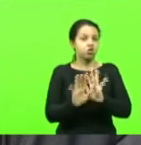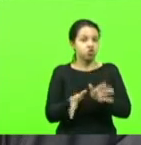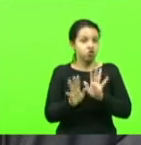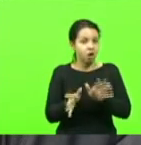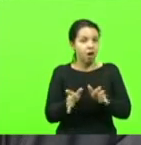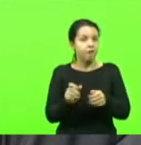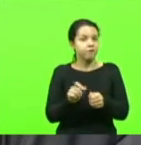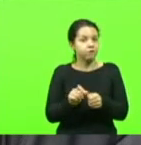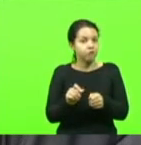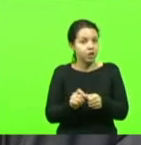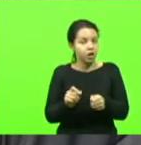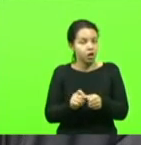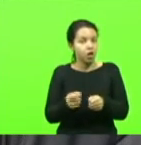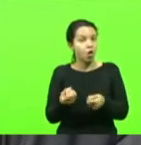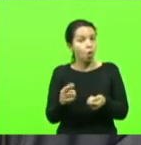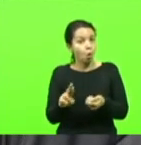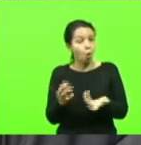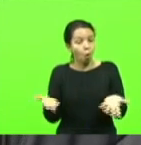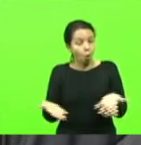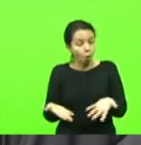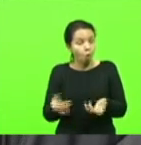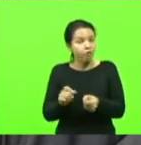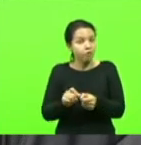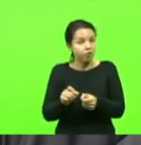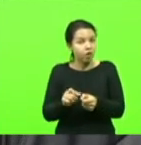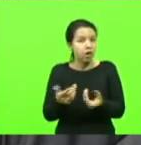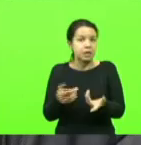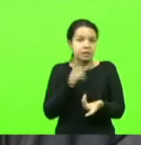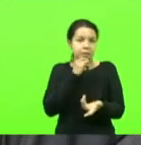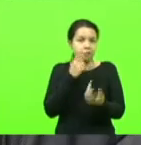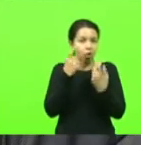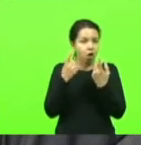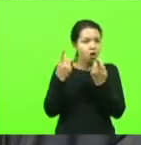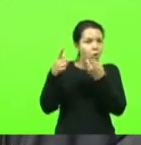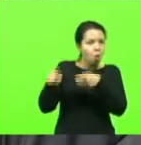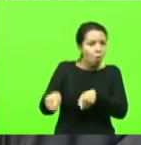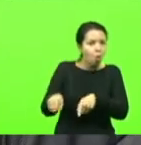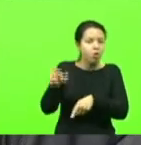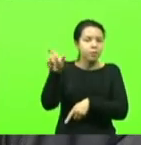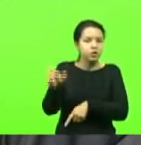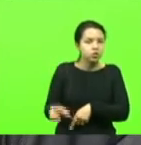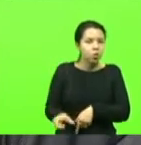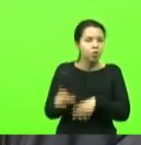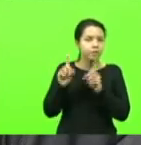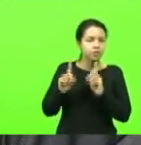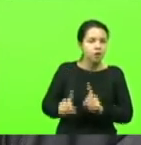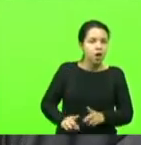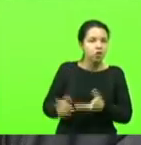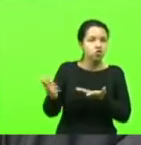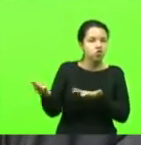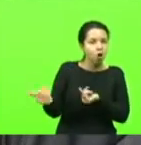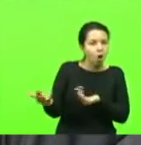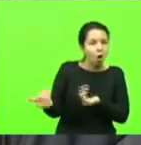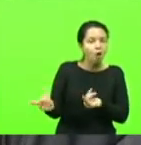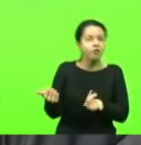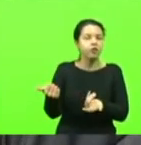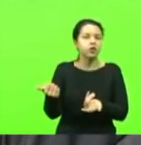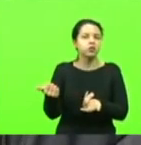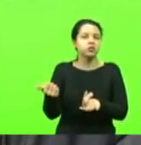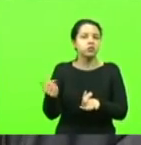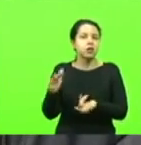o que hoje é feito com relação à violência contra criança e adolescente violência contra a mulher que se possa ter